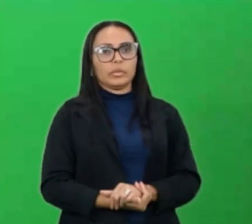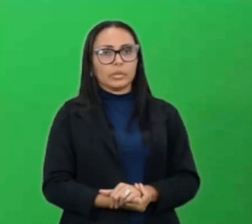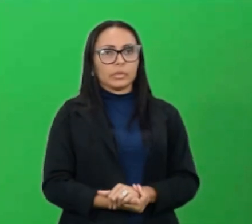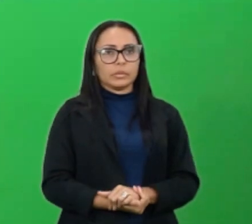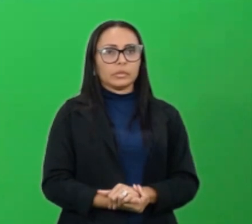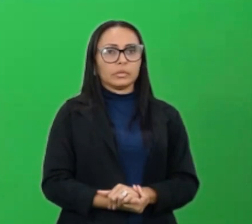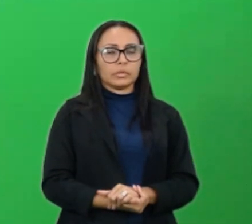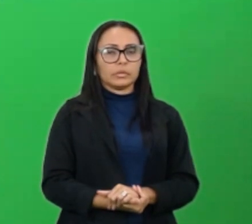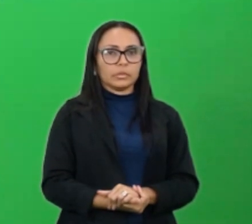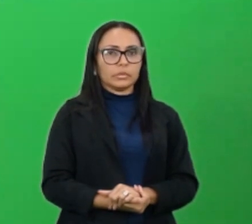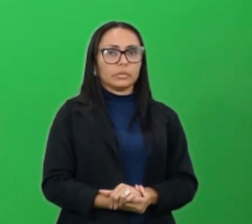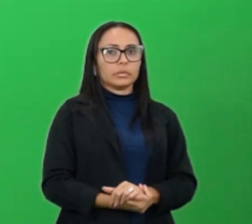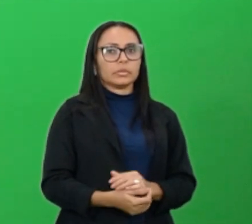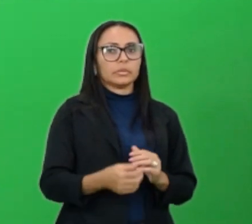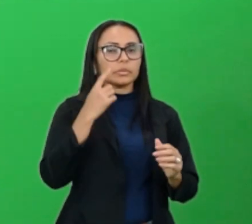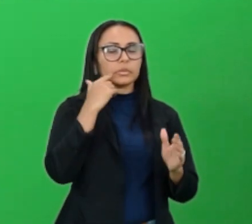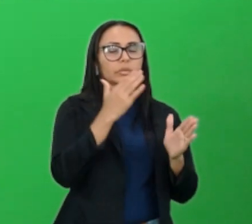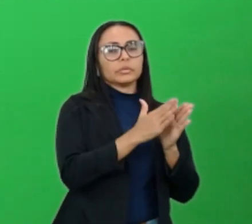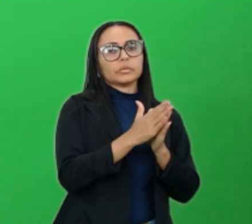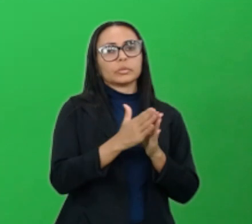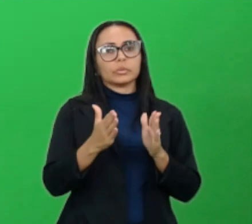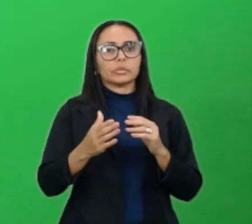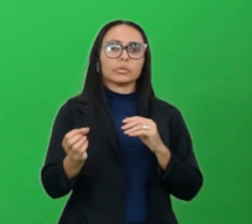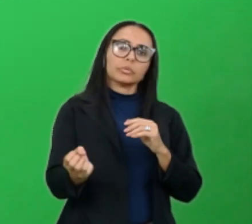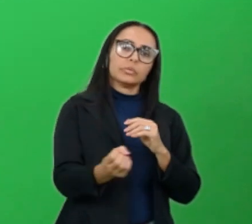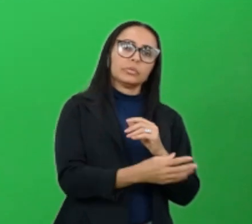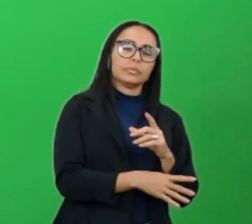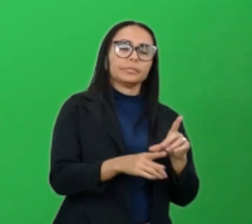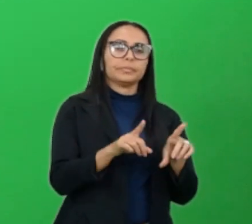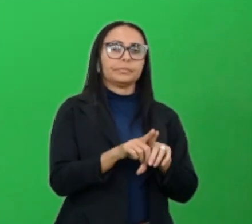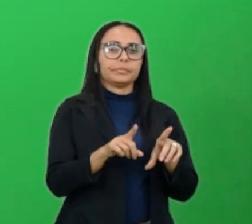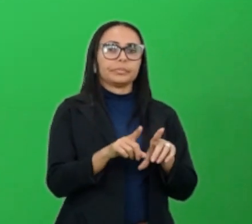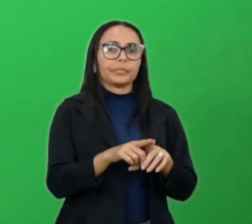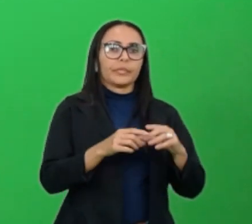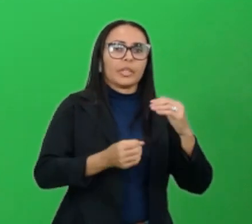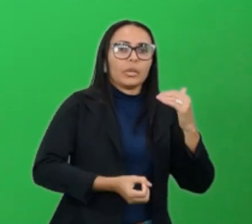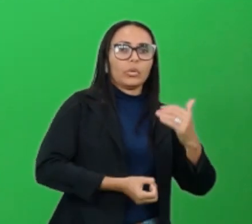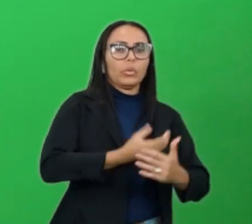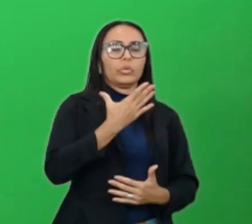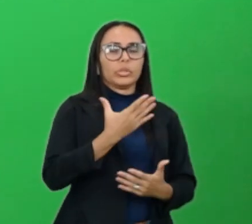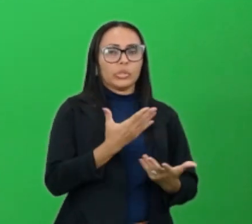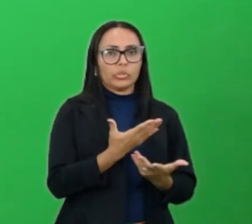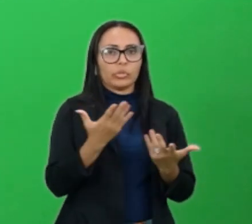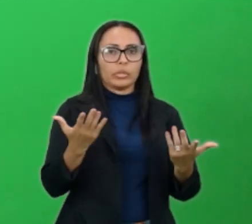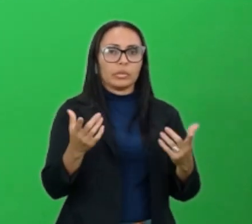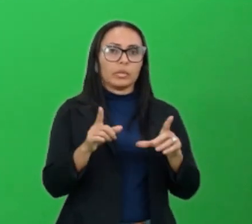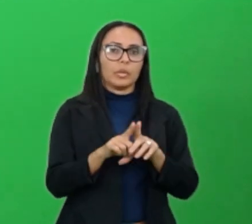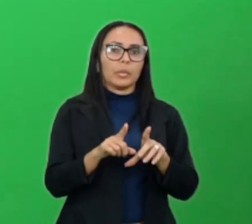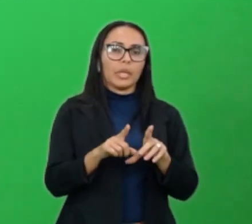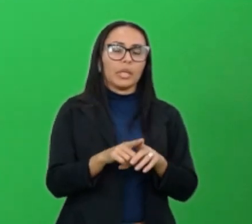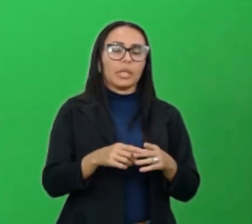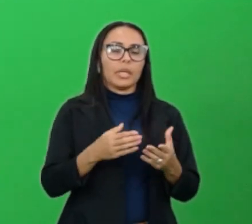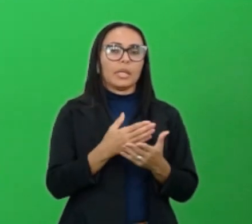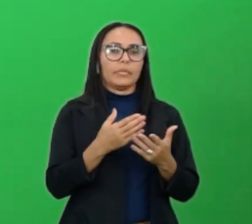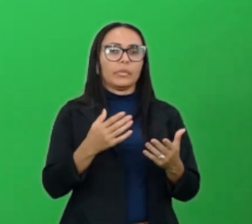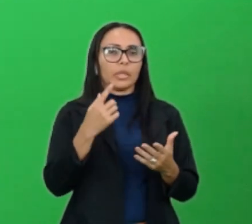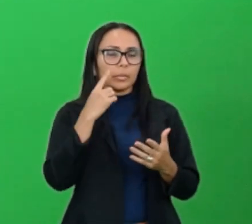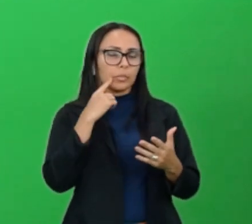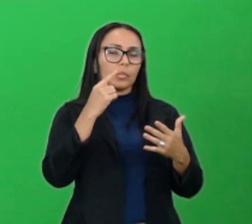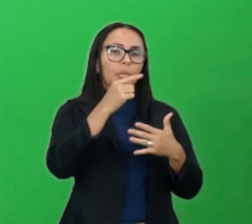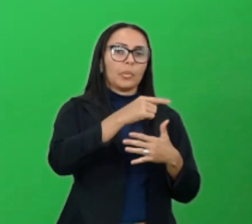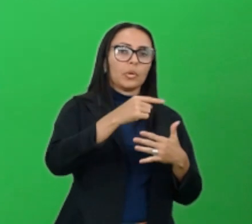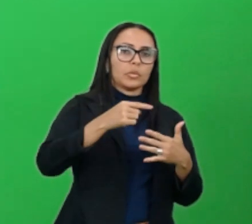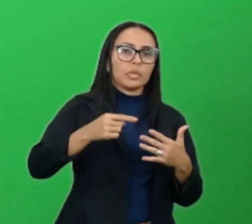de inovação, né, refere-se à origem das inovações. A inovação ela foi proporcionada pelo quê?